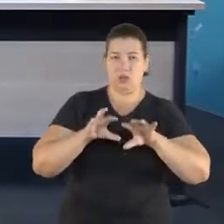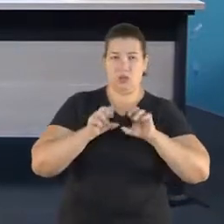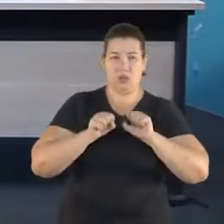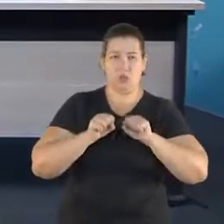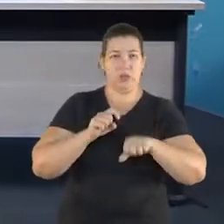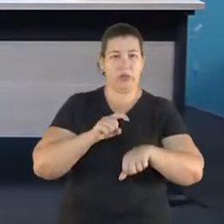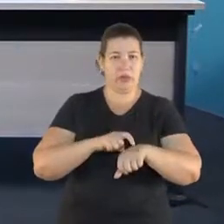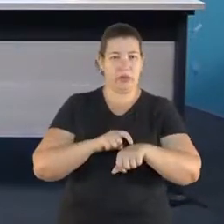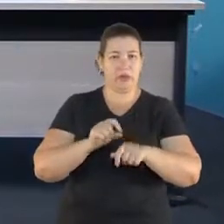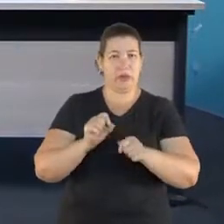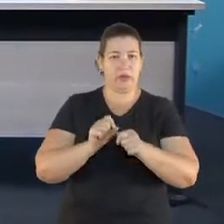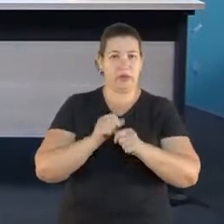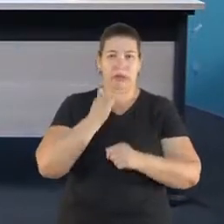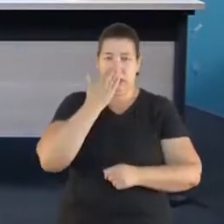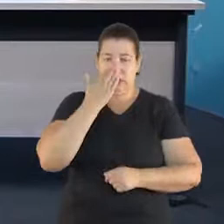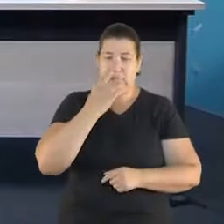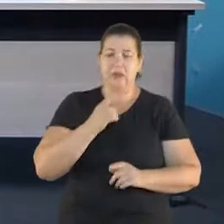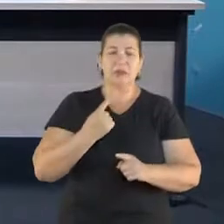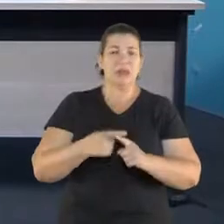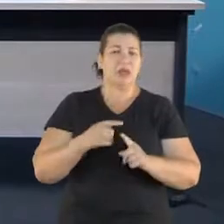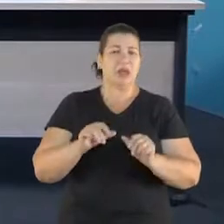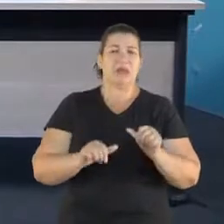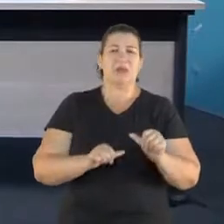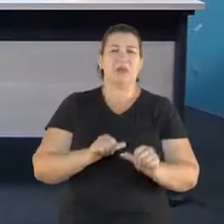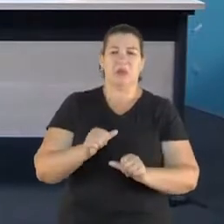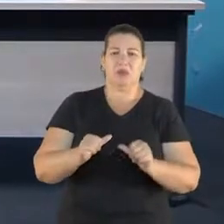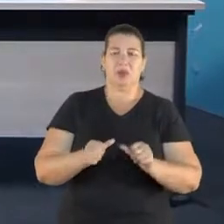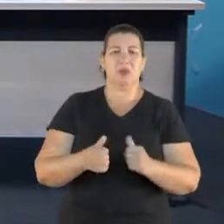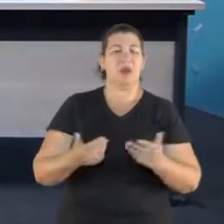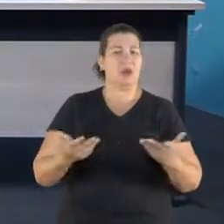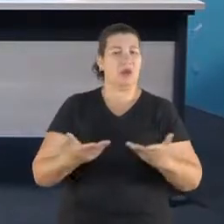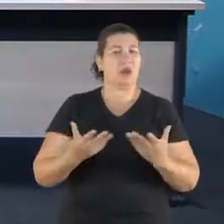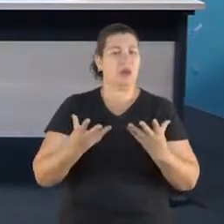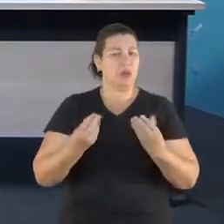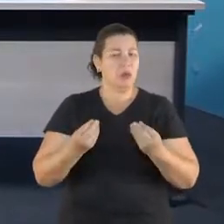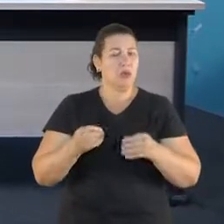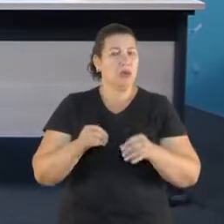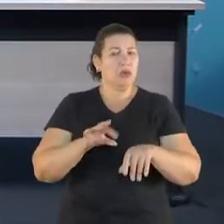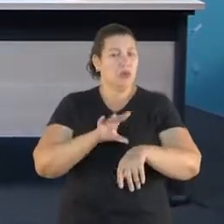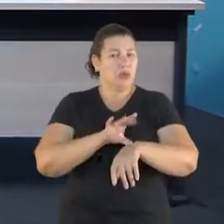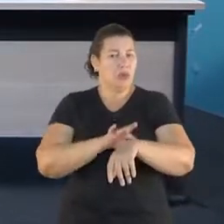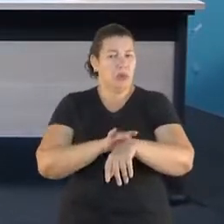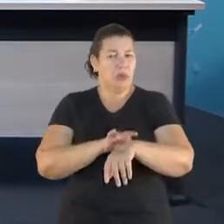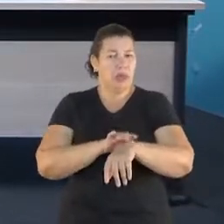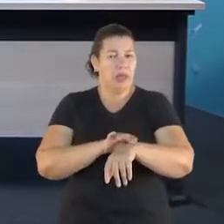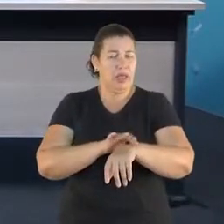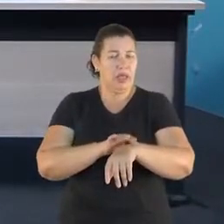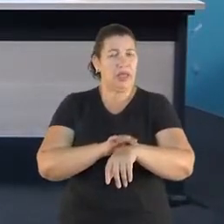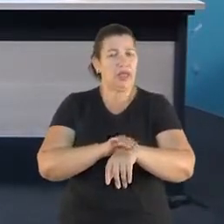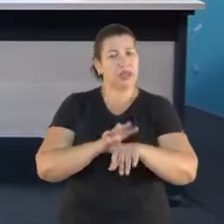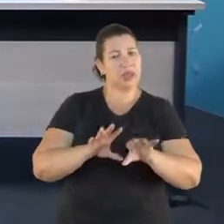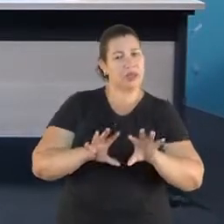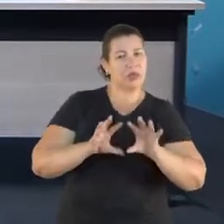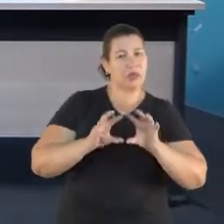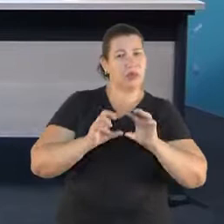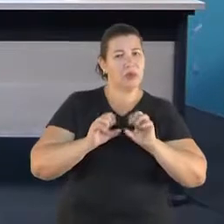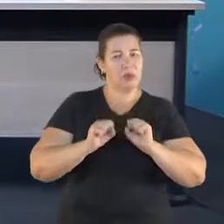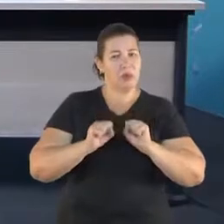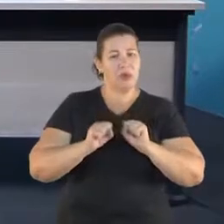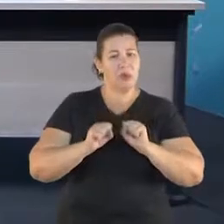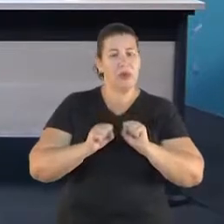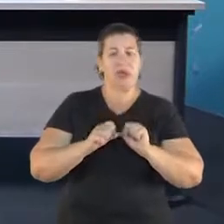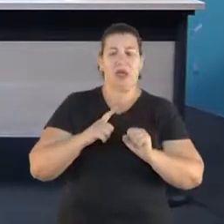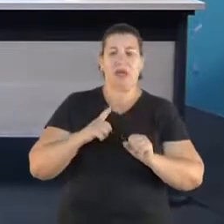que houve essa mudança? Essa mudança ocorreu porque atualmente sabe-se que muitas dessas infecções que a gente adquire através do